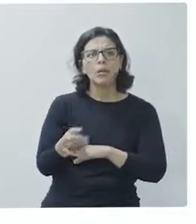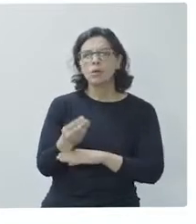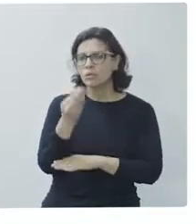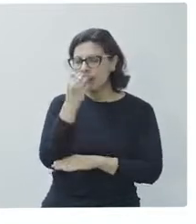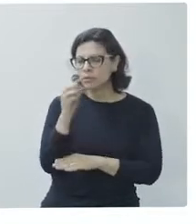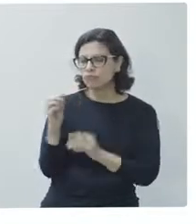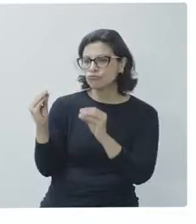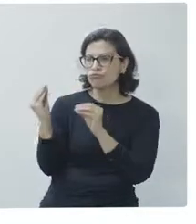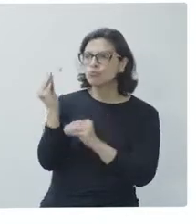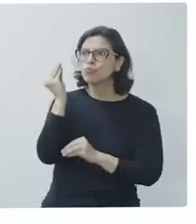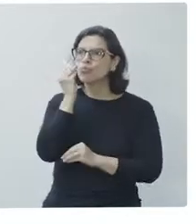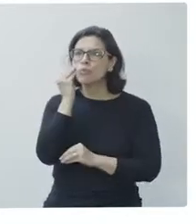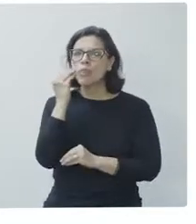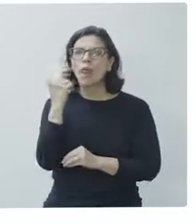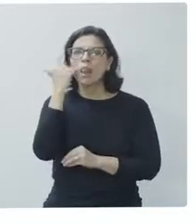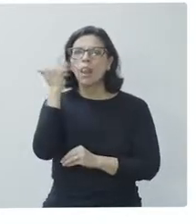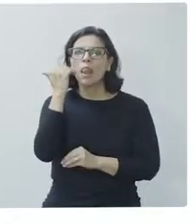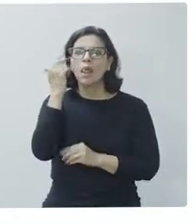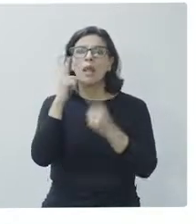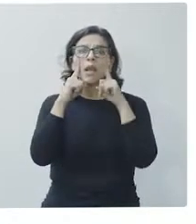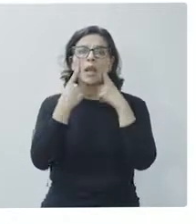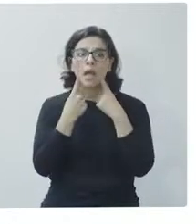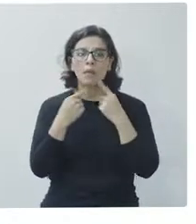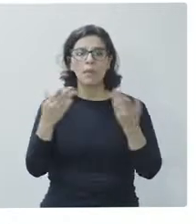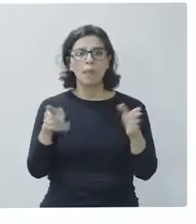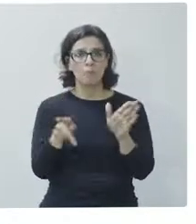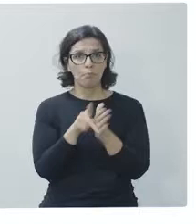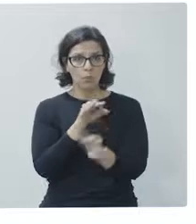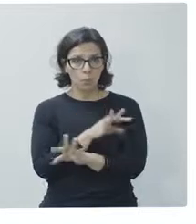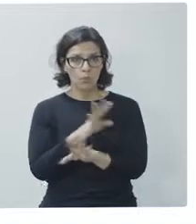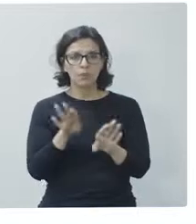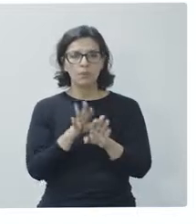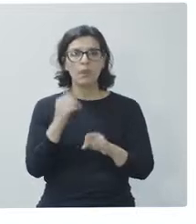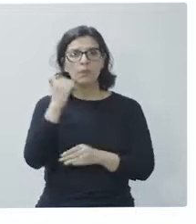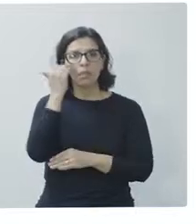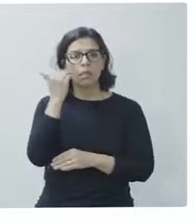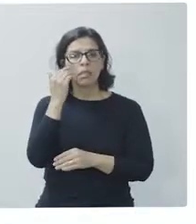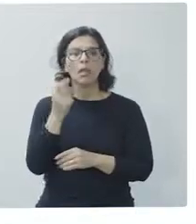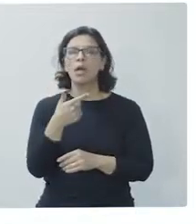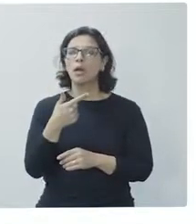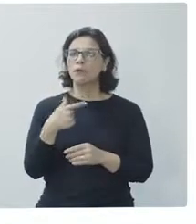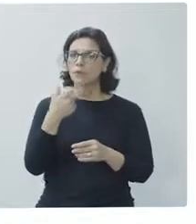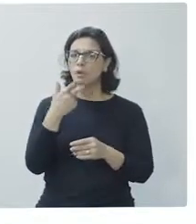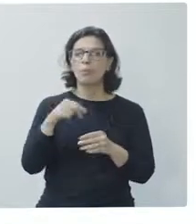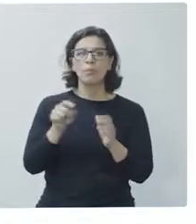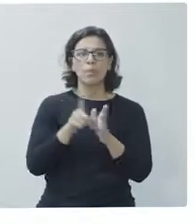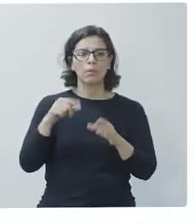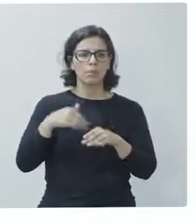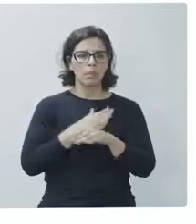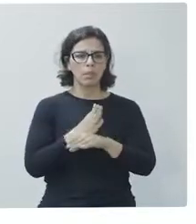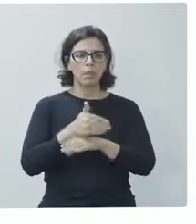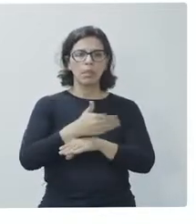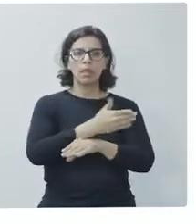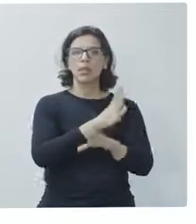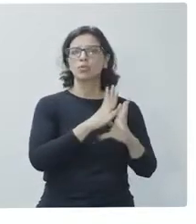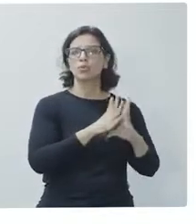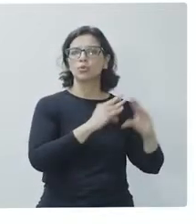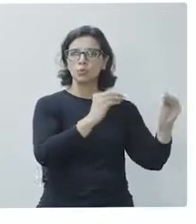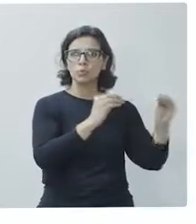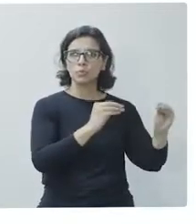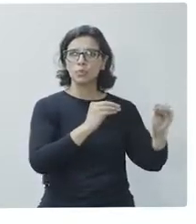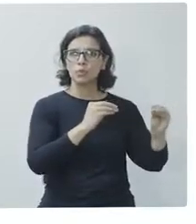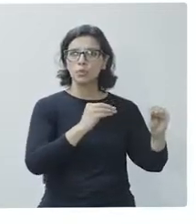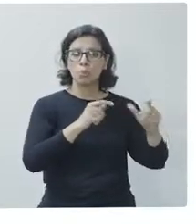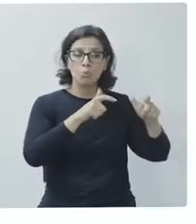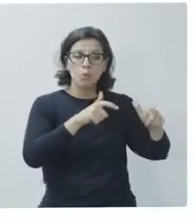dela e bebeu suas lágrimas. Saciada a sede, o verme deslizou para um lado e sumiu por